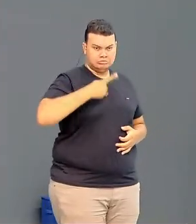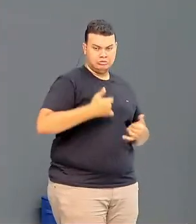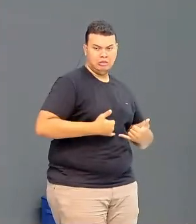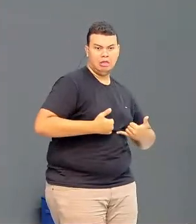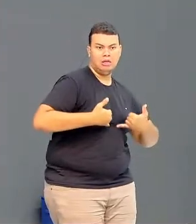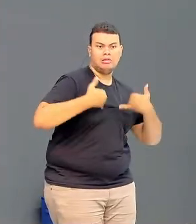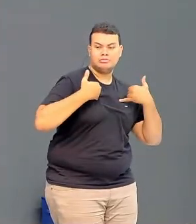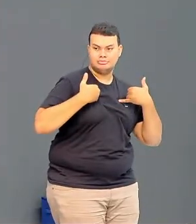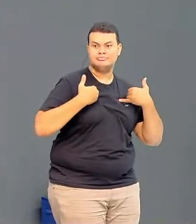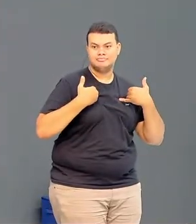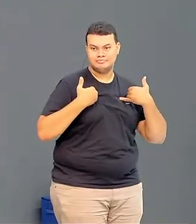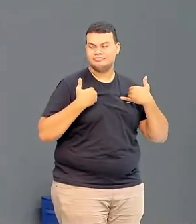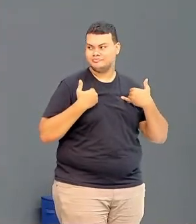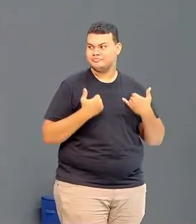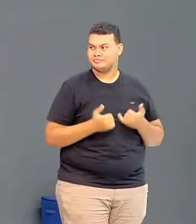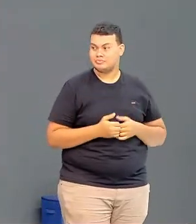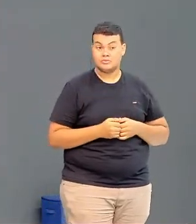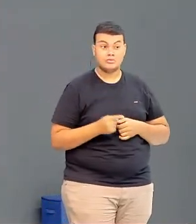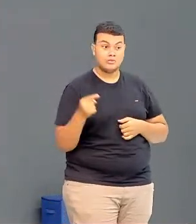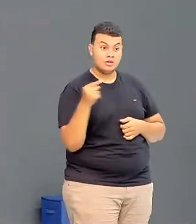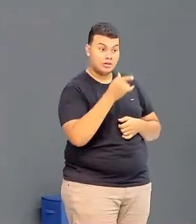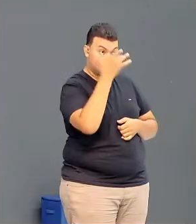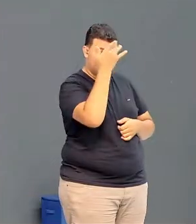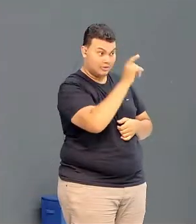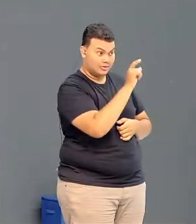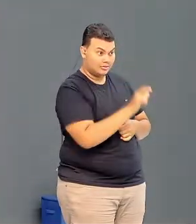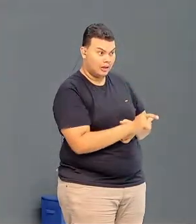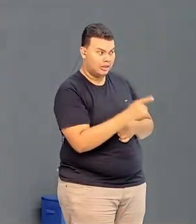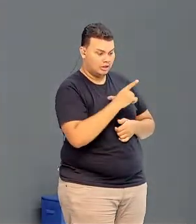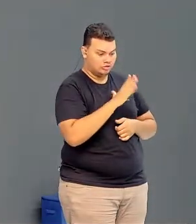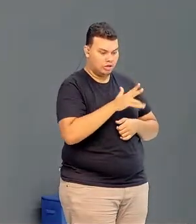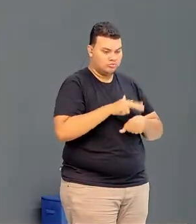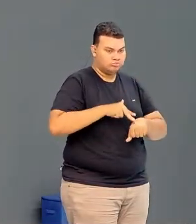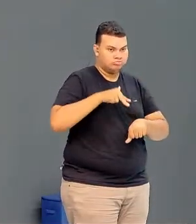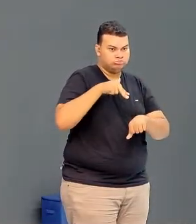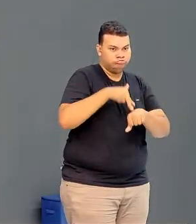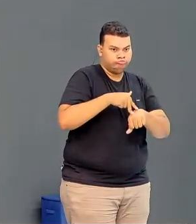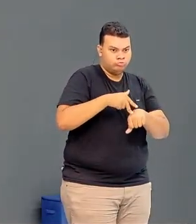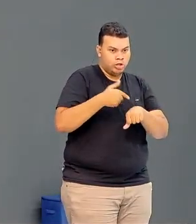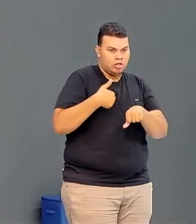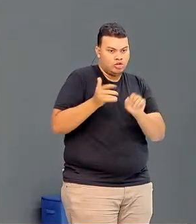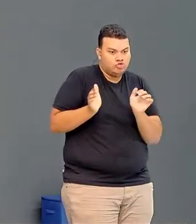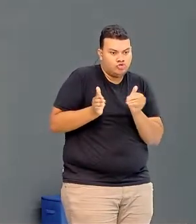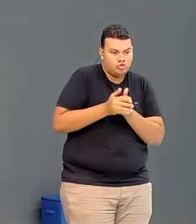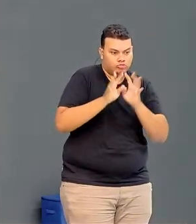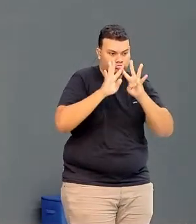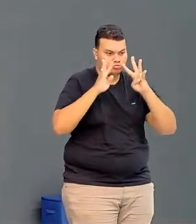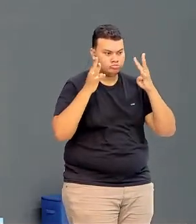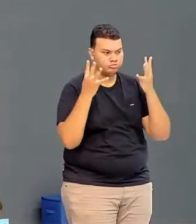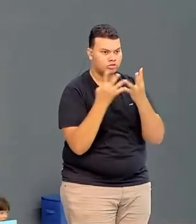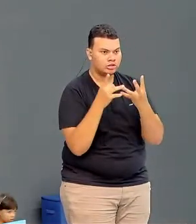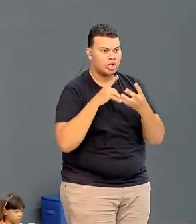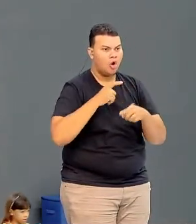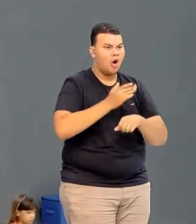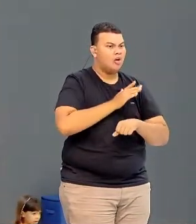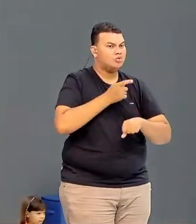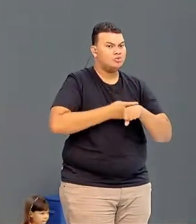os outros. Essa pessoa se estabeleceu dentro de uma fortaleza que o maligno criou e nem